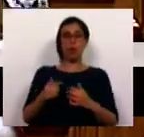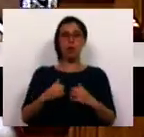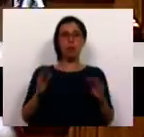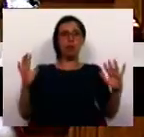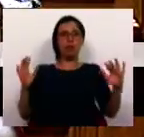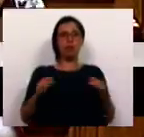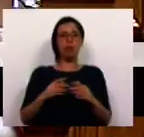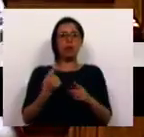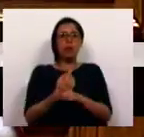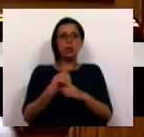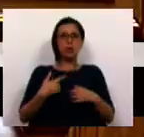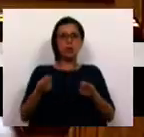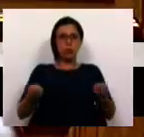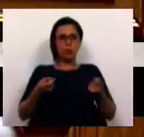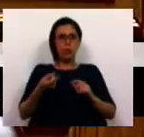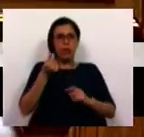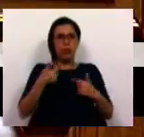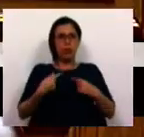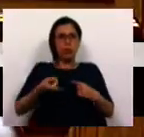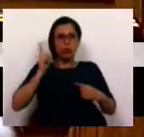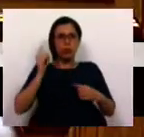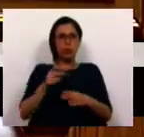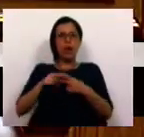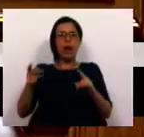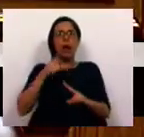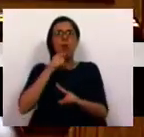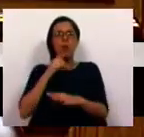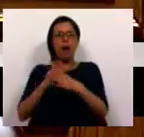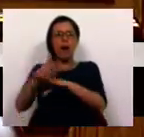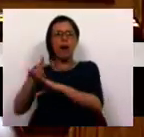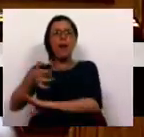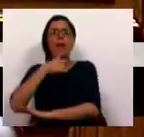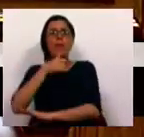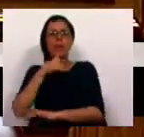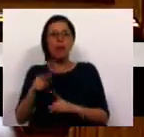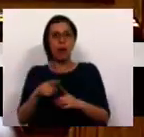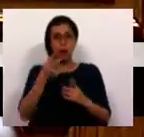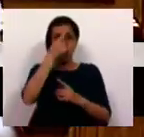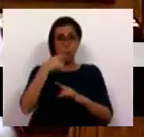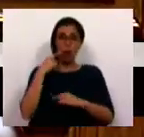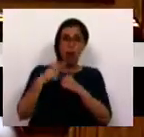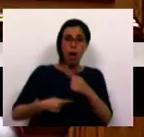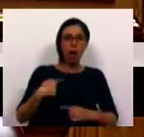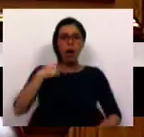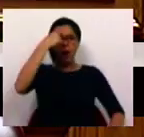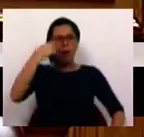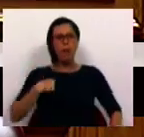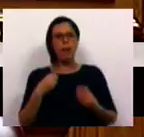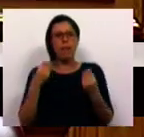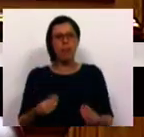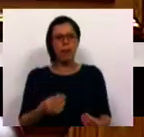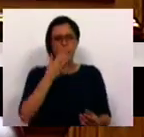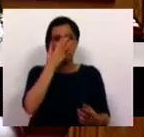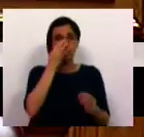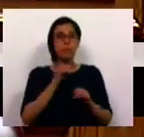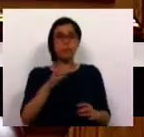se passam os correspondentes meios financeiros para que as autarquias possam atuar. E, portanto, este é o historial que nós conhecemos e